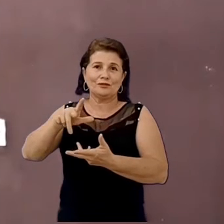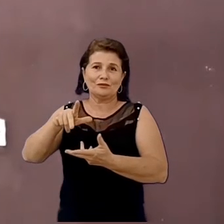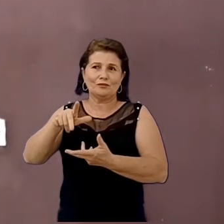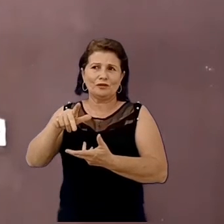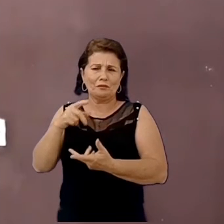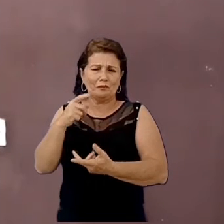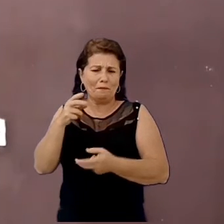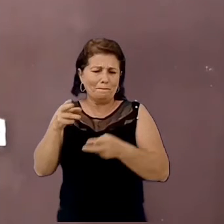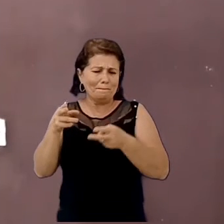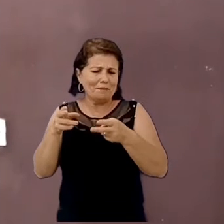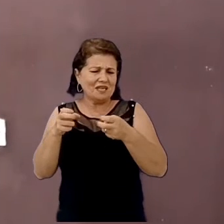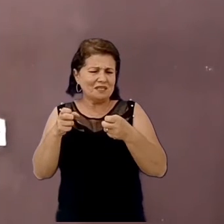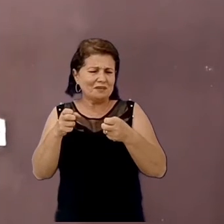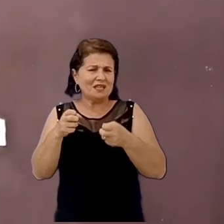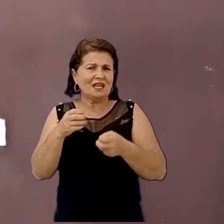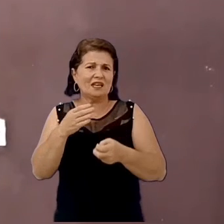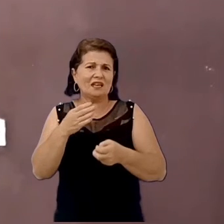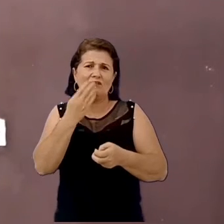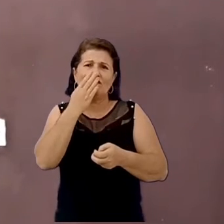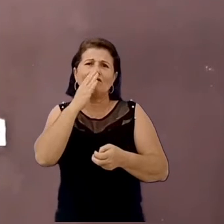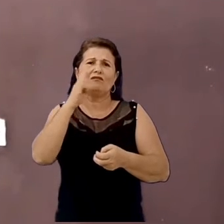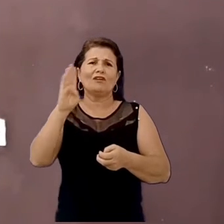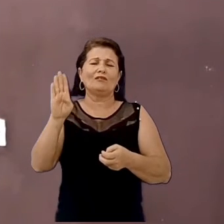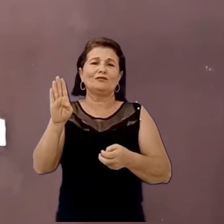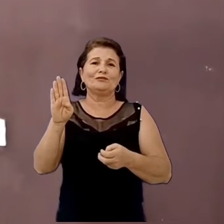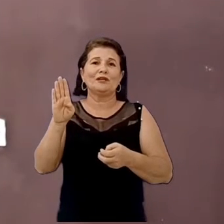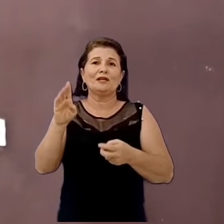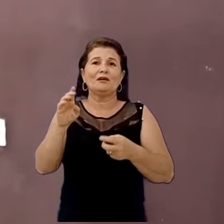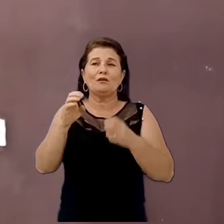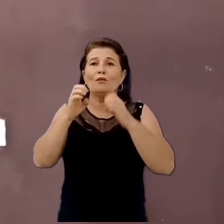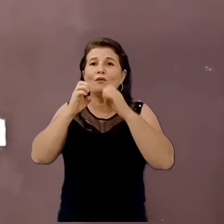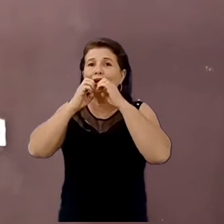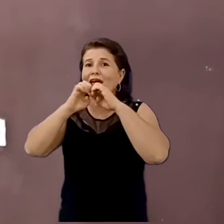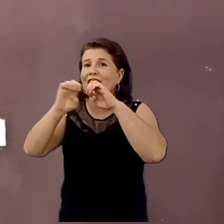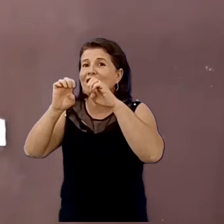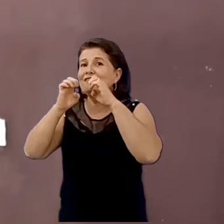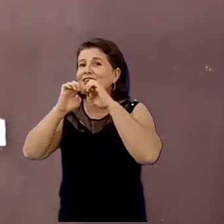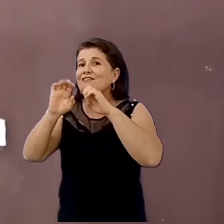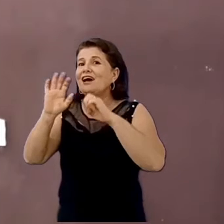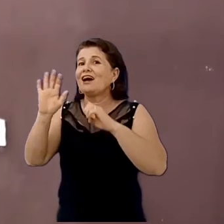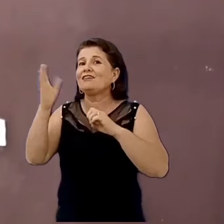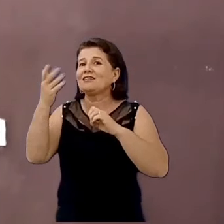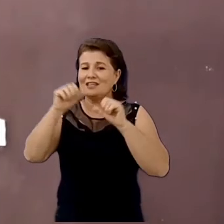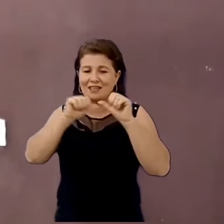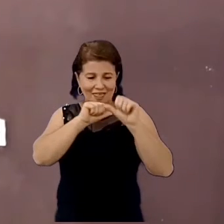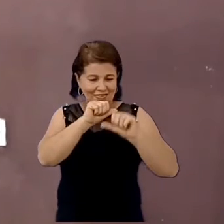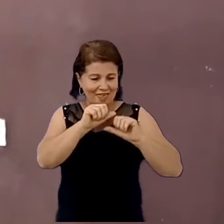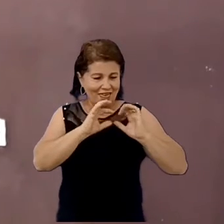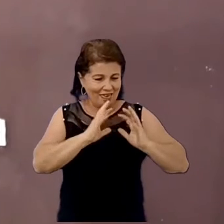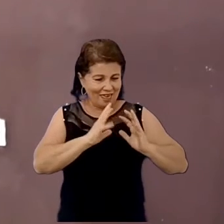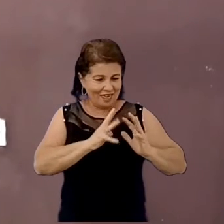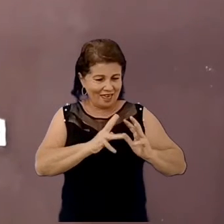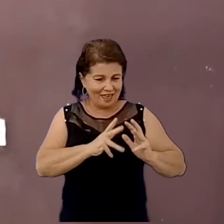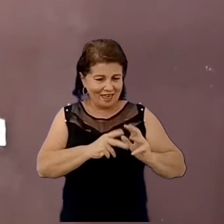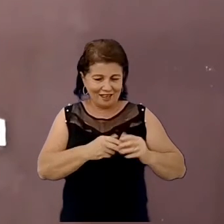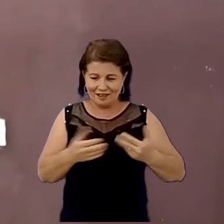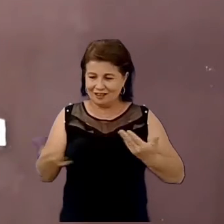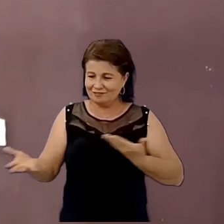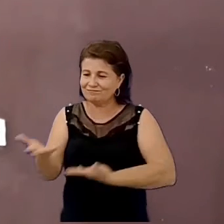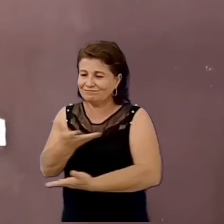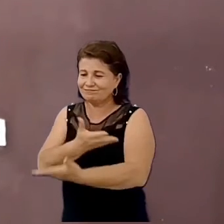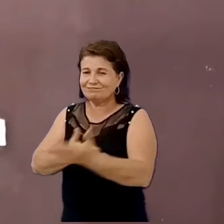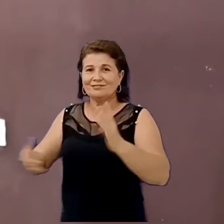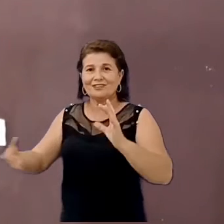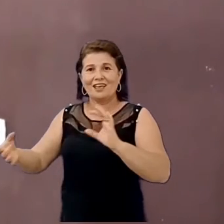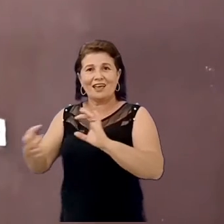desconfiar, não é verdade? Porque, na verdade, o evangelho, ele vai agir como? Transformando as vidas, dando amor pelos irmãos,